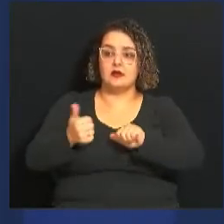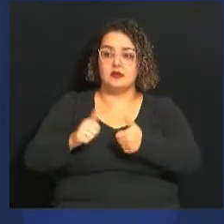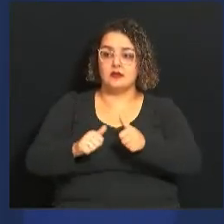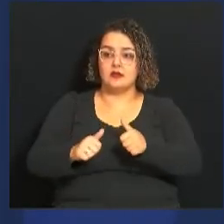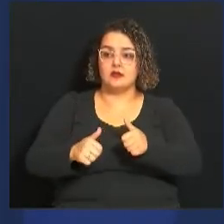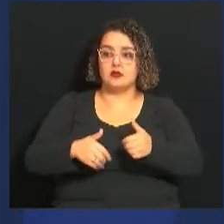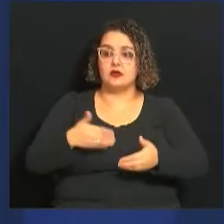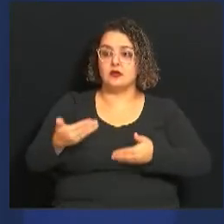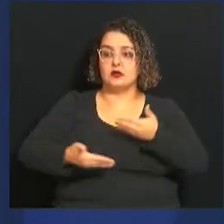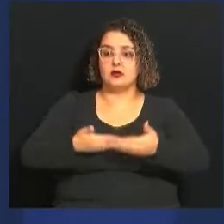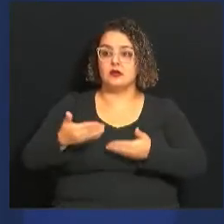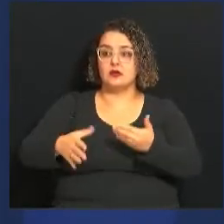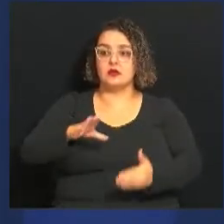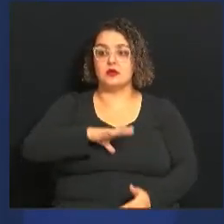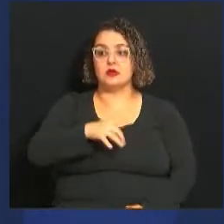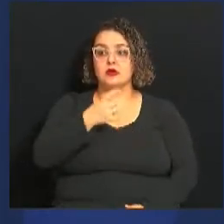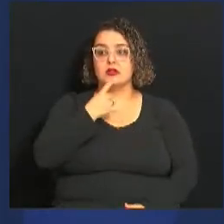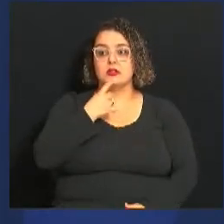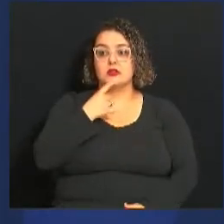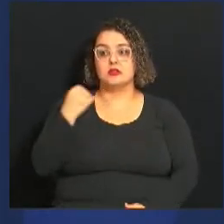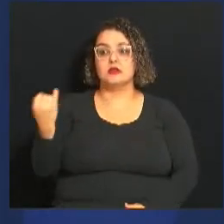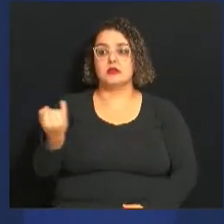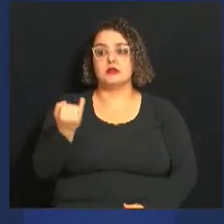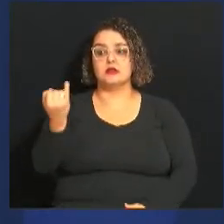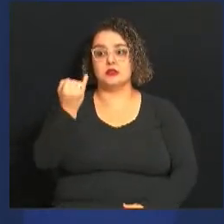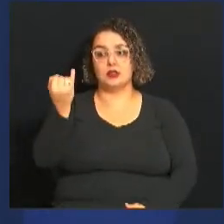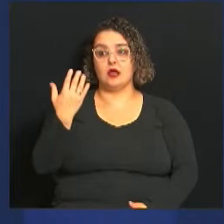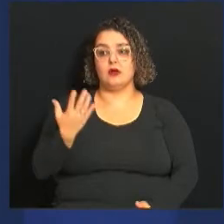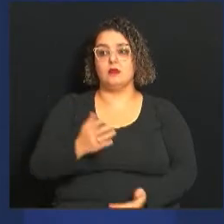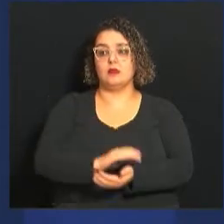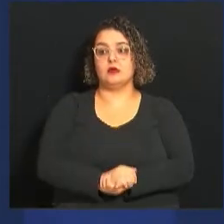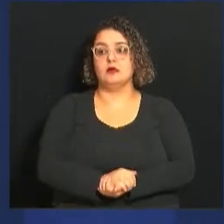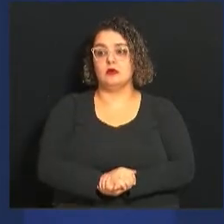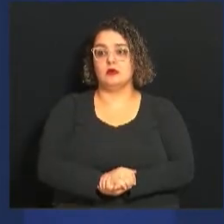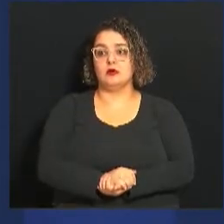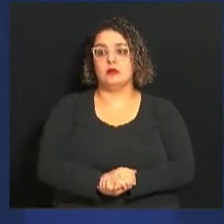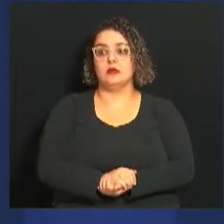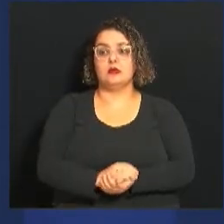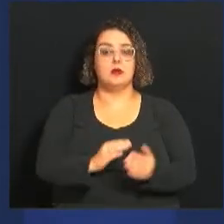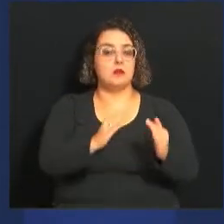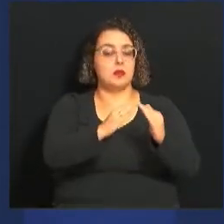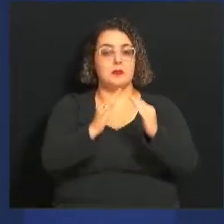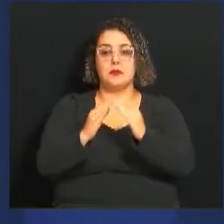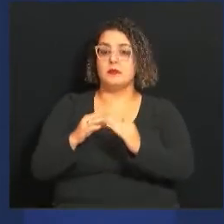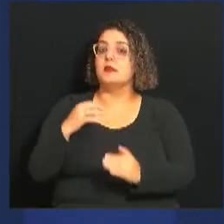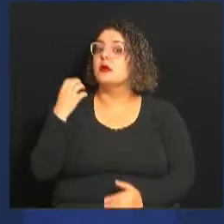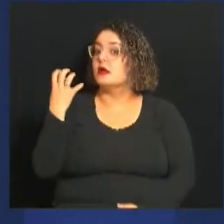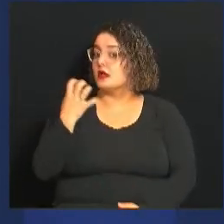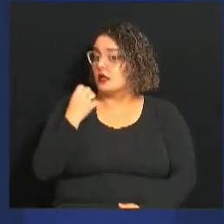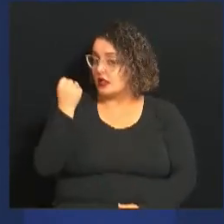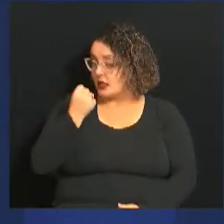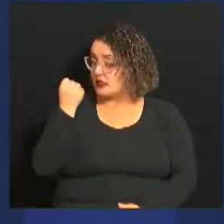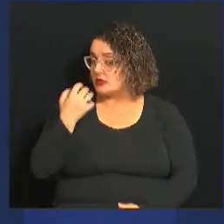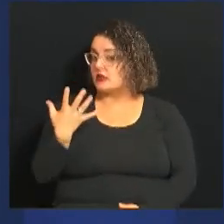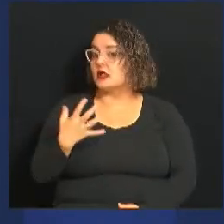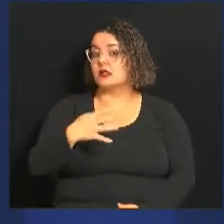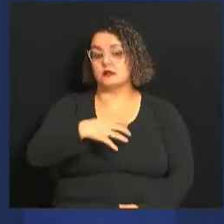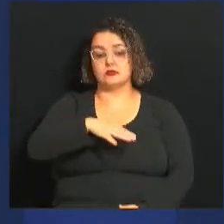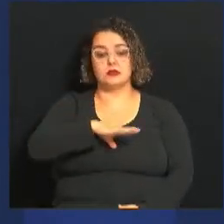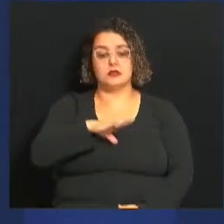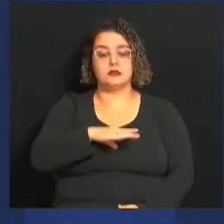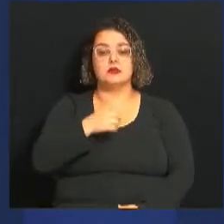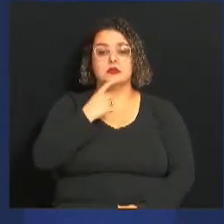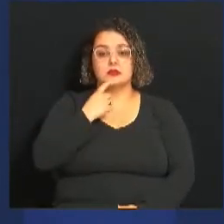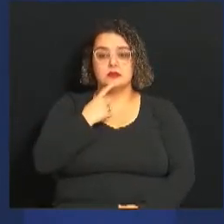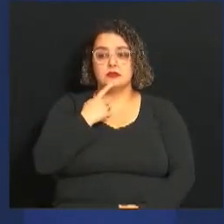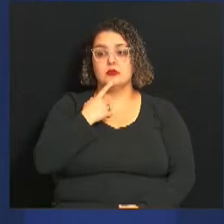serviços na nossa cidade e a importância deles, né? Por exemplo, a questão da moradia é muito séria. Campinas ainda padece muito, tem um